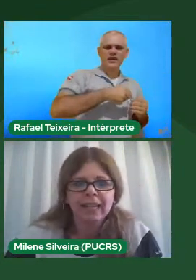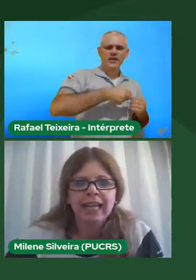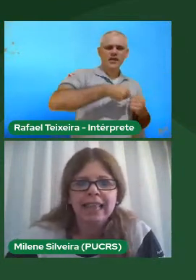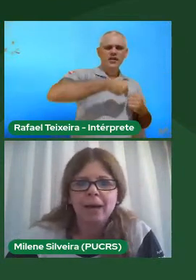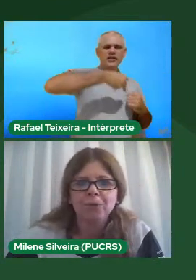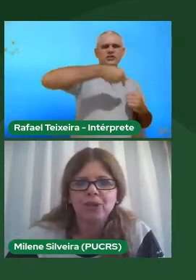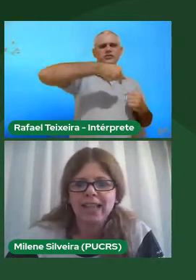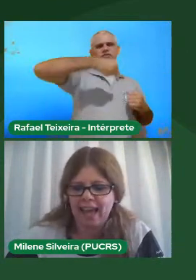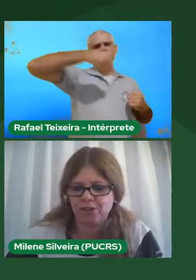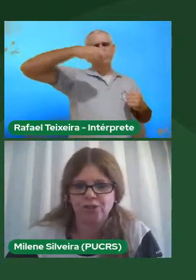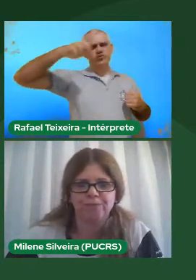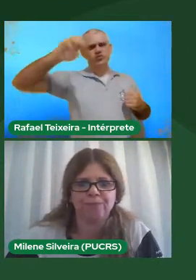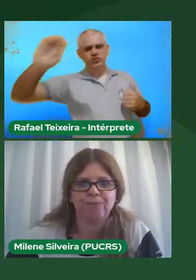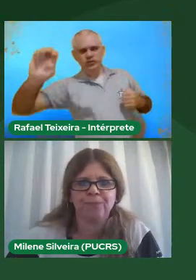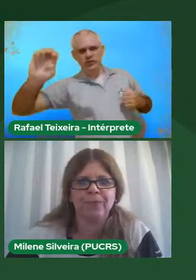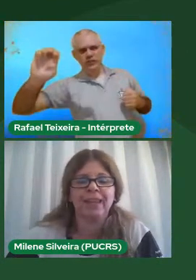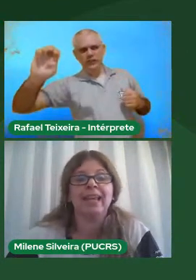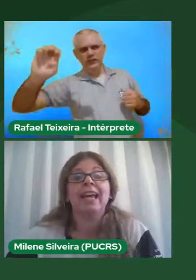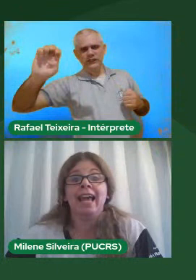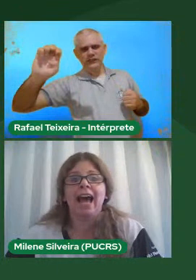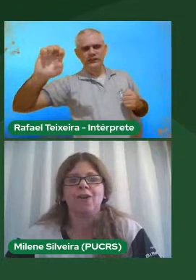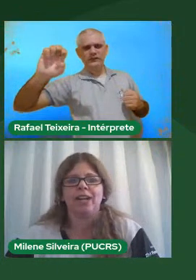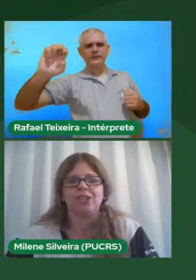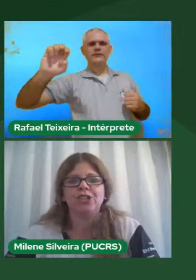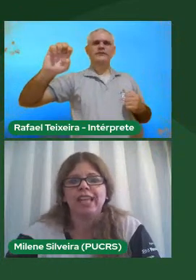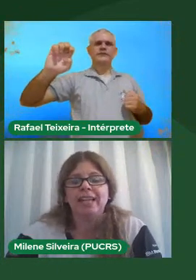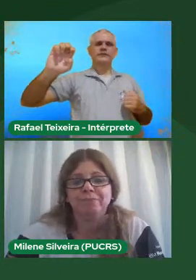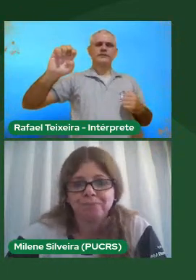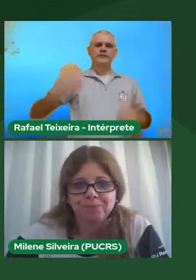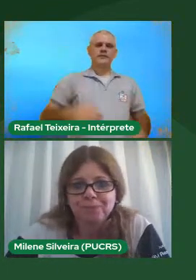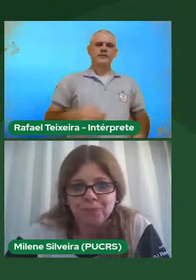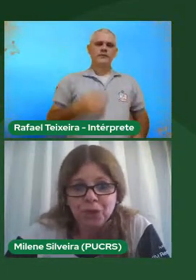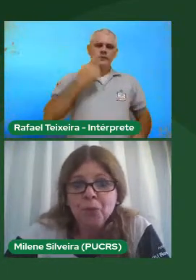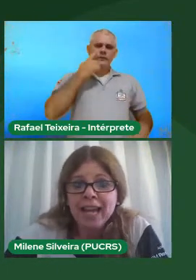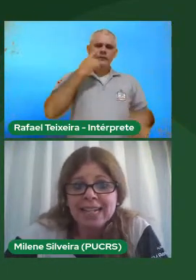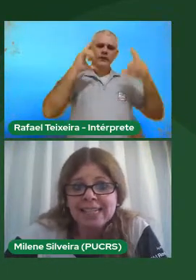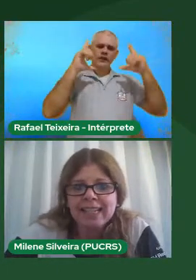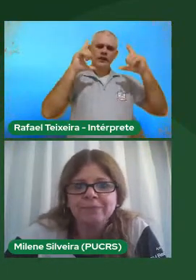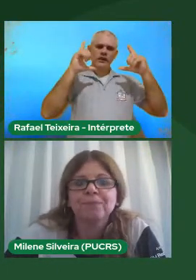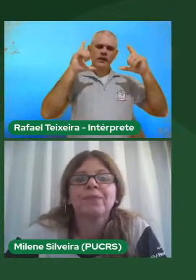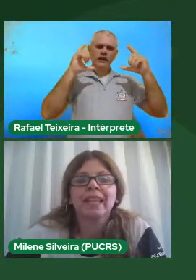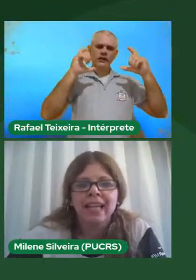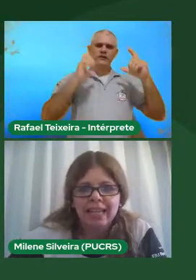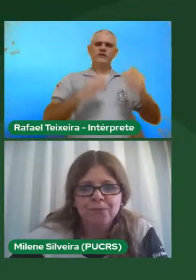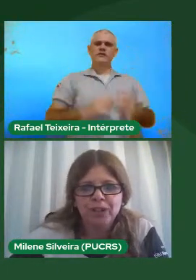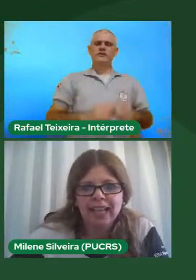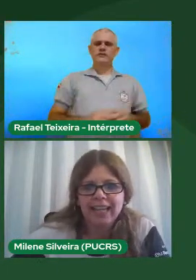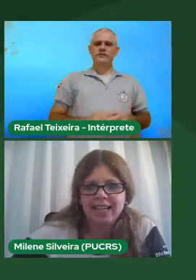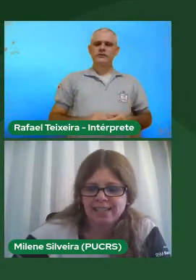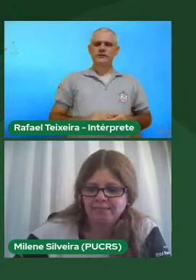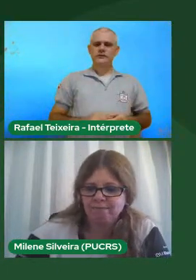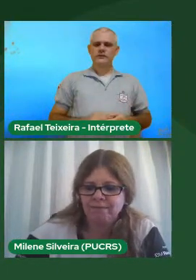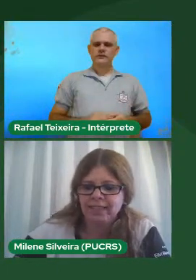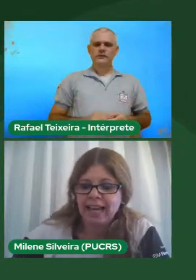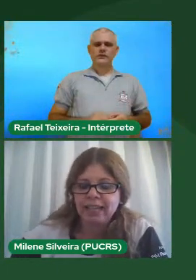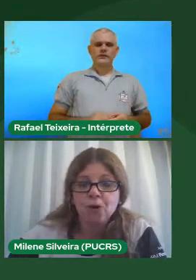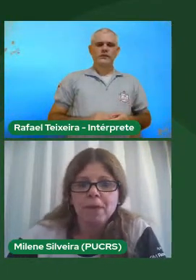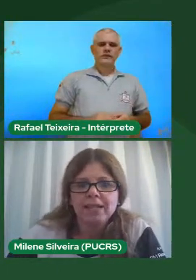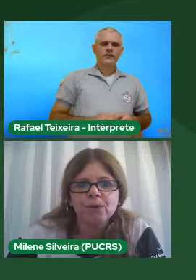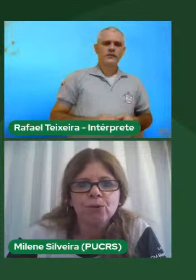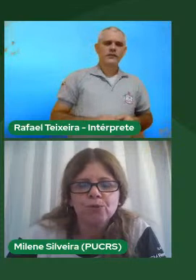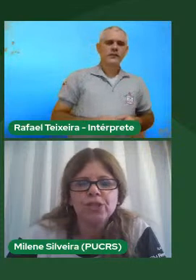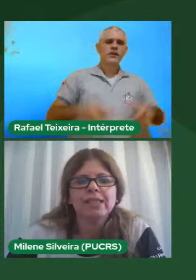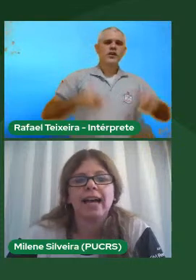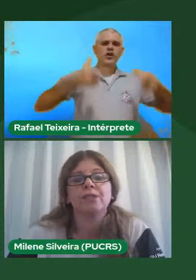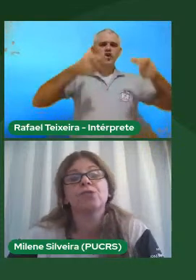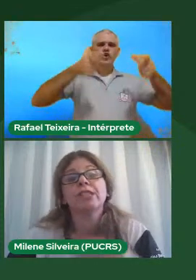corridão lá para o nordeste. Agora a gente tem o IHC em Fortaleza, e aqui